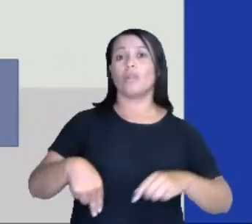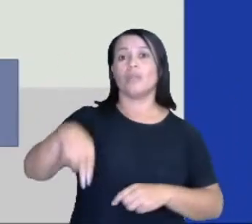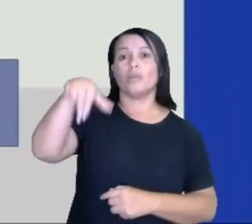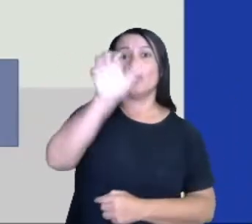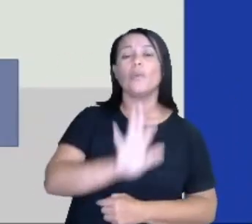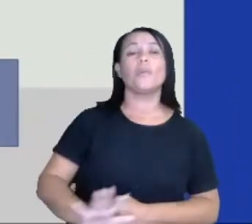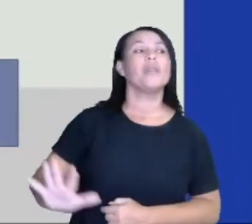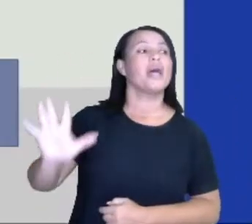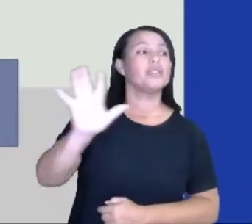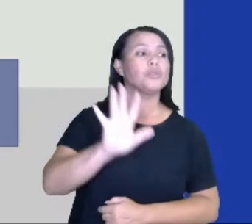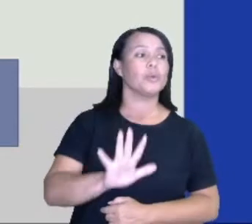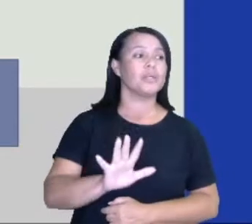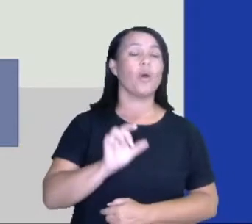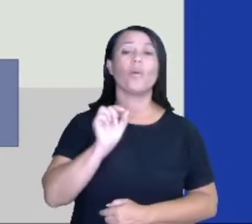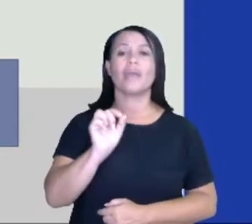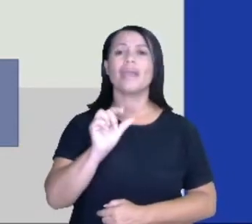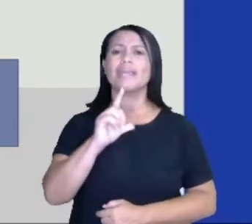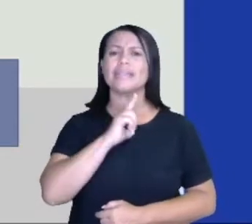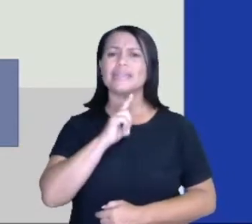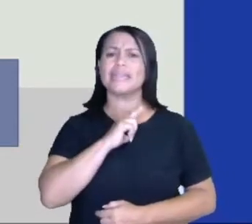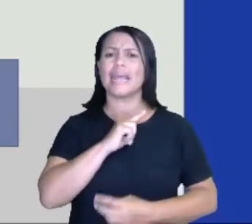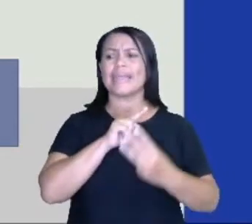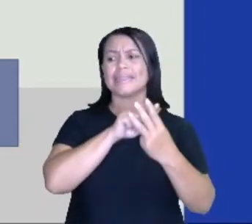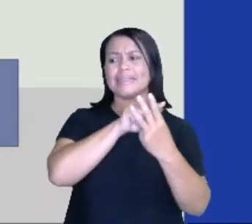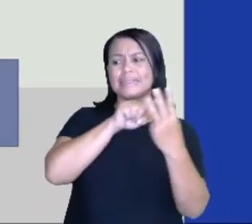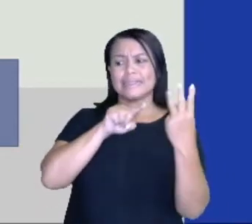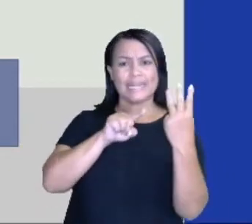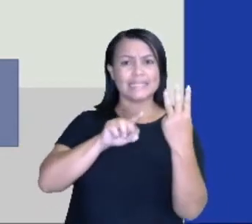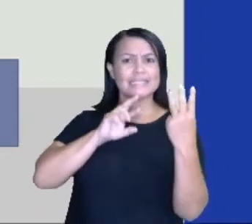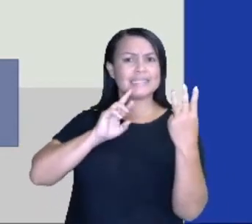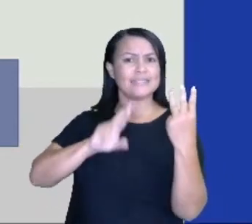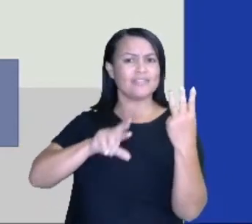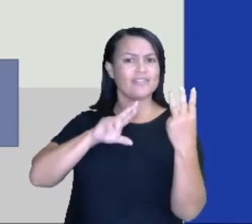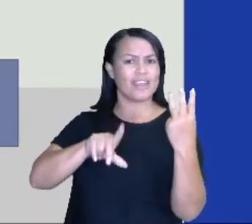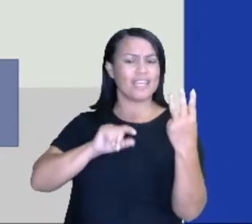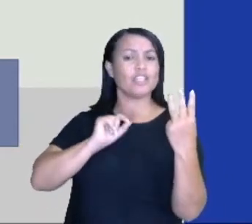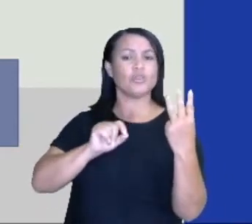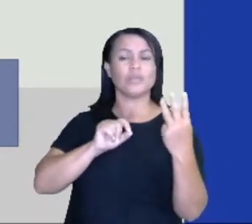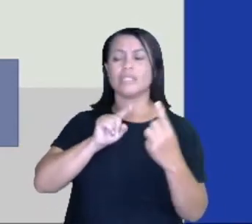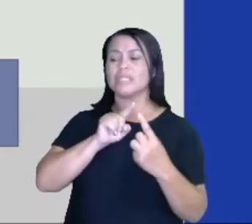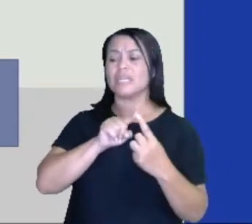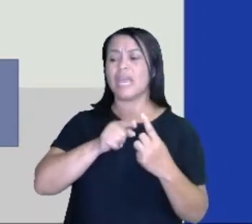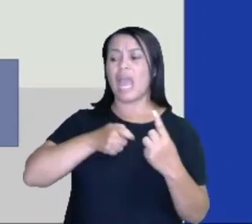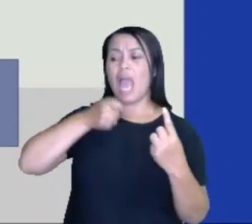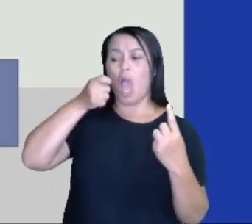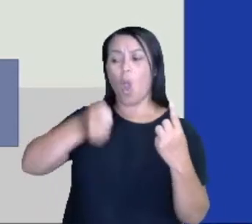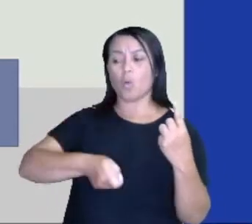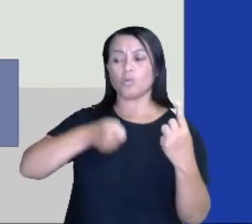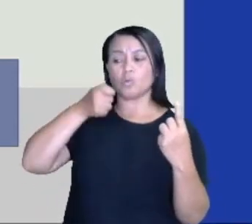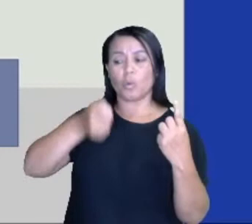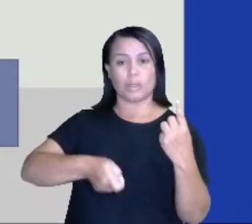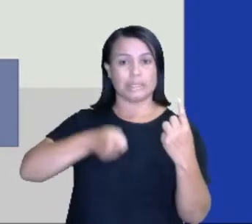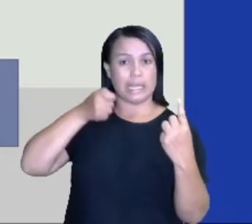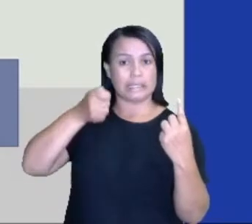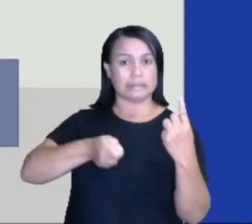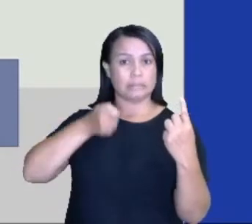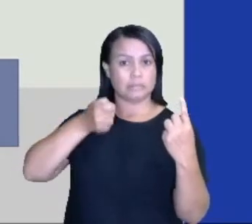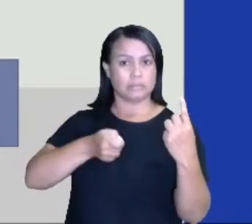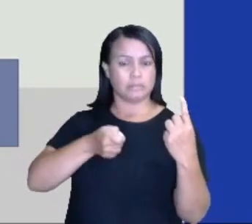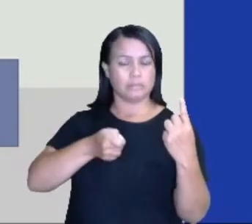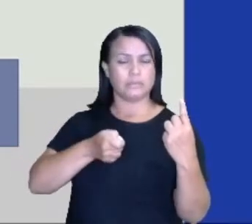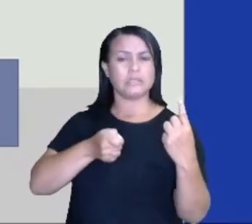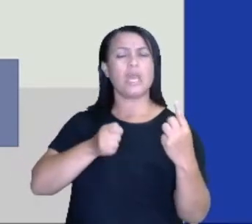nacional, que engloba 3 elementos diferentes. A autoridade, ou a soberania, que é